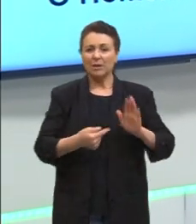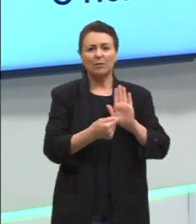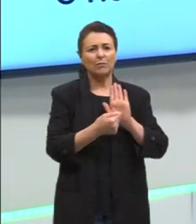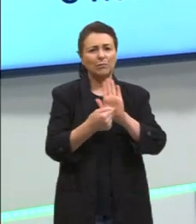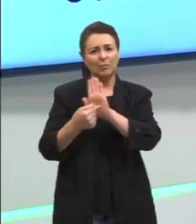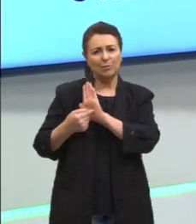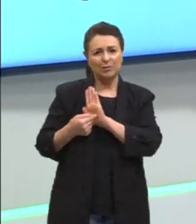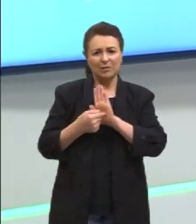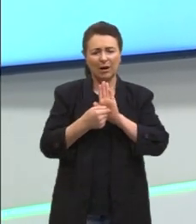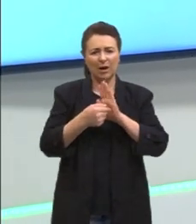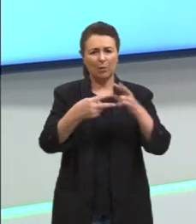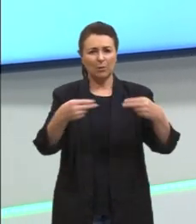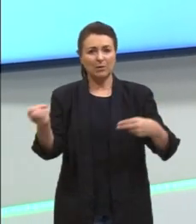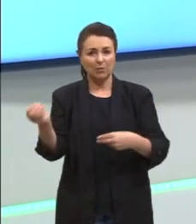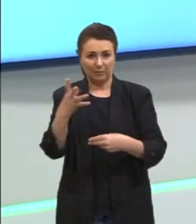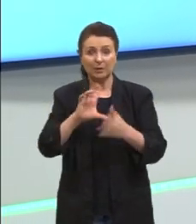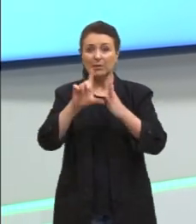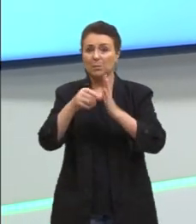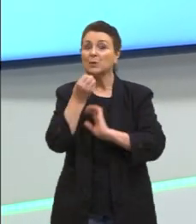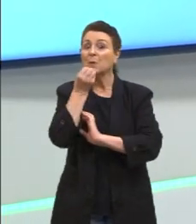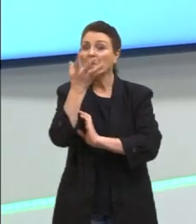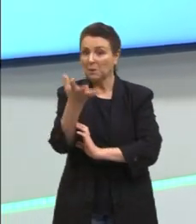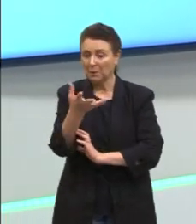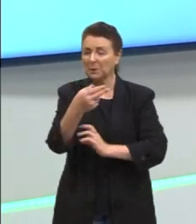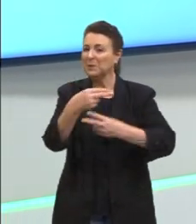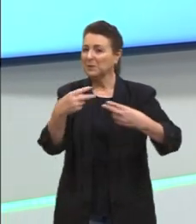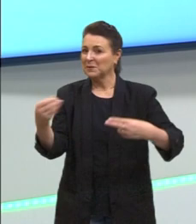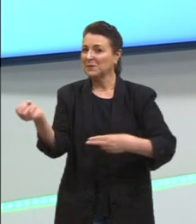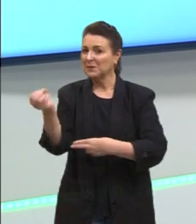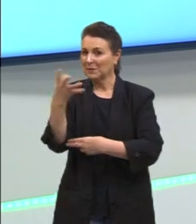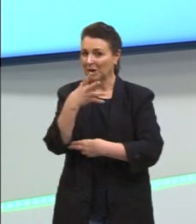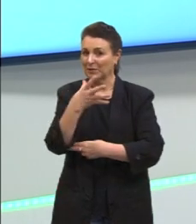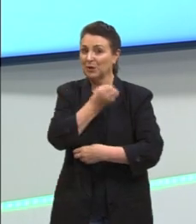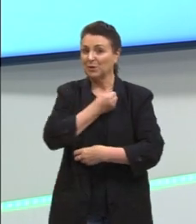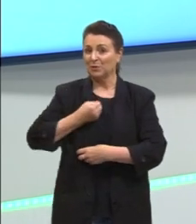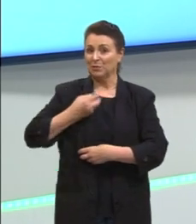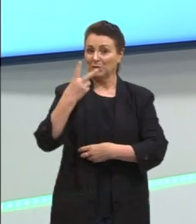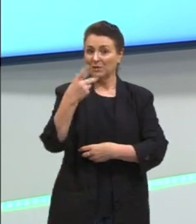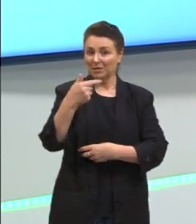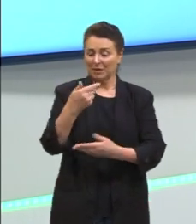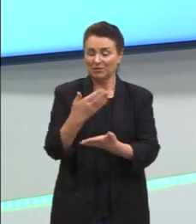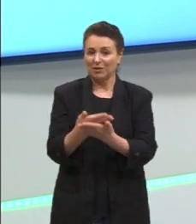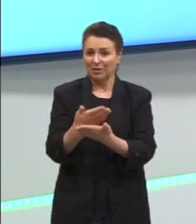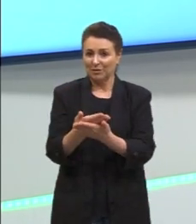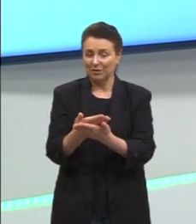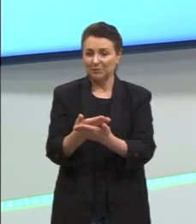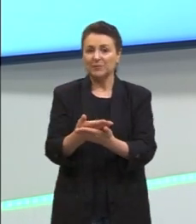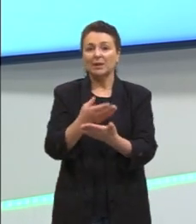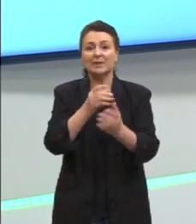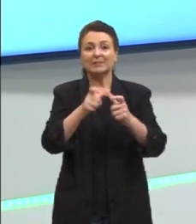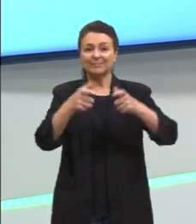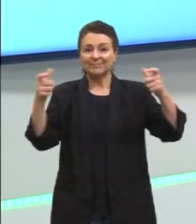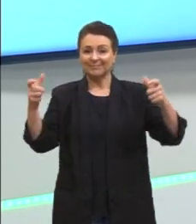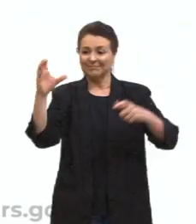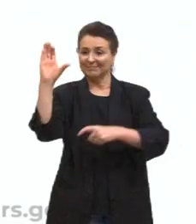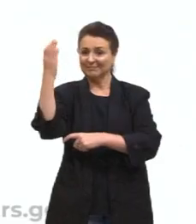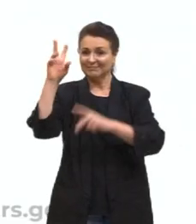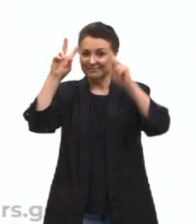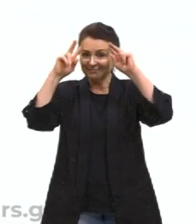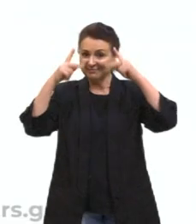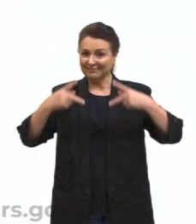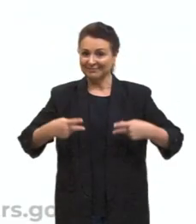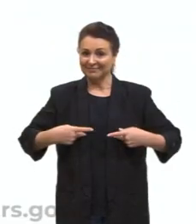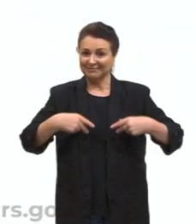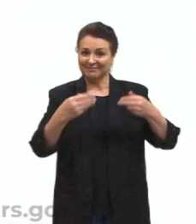dessa aula daqui a pouquinho já te conto as novidades que tem nessa aula de número 27 de hoje olha aulão de ciências humanas eu